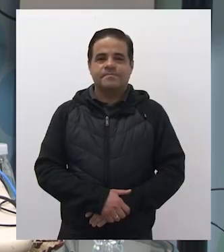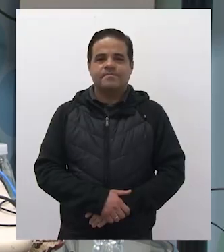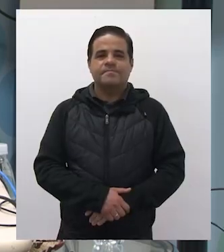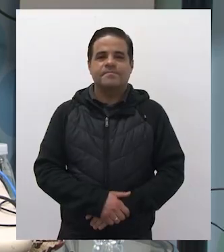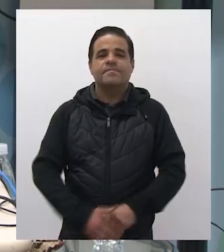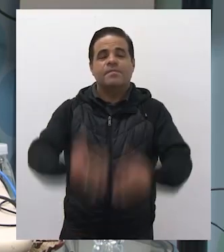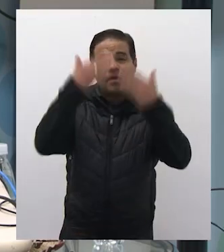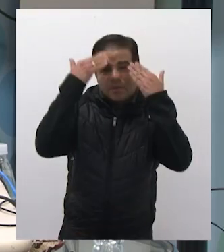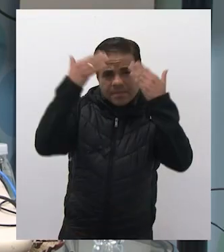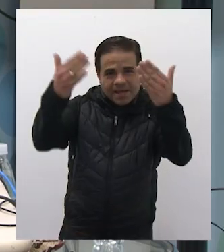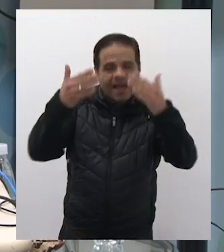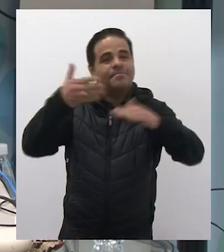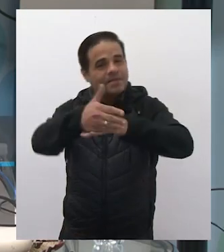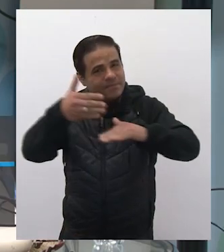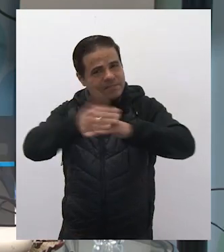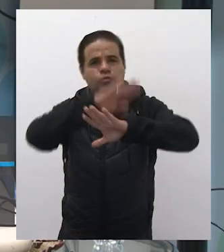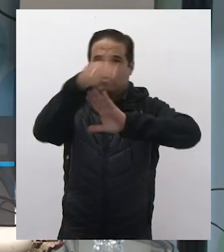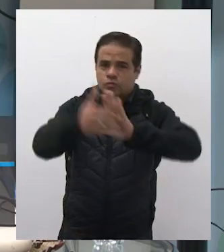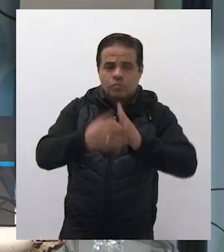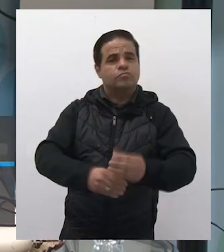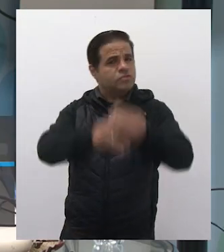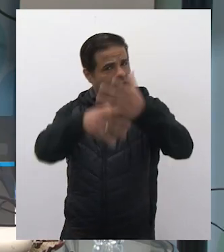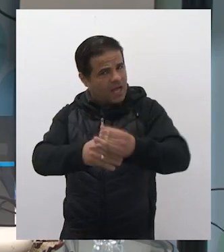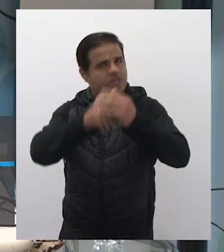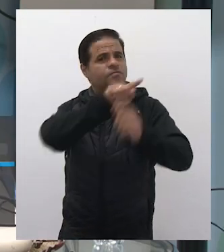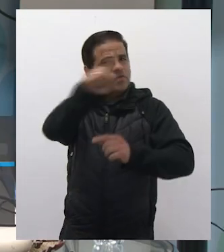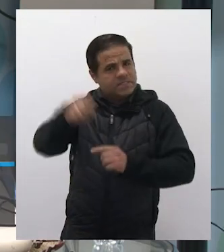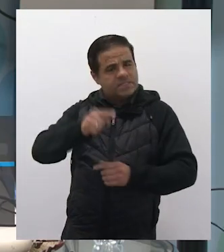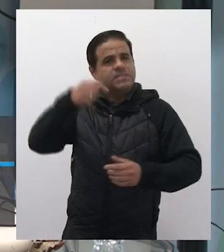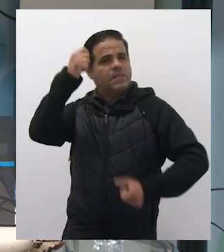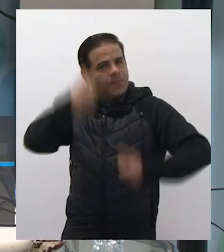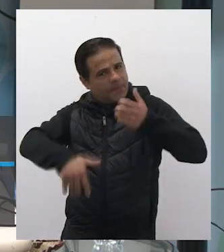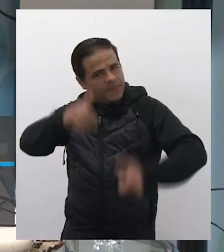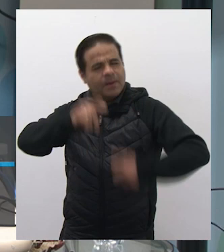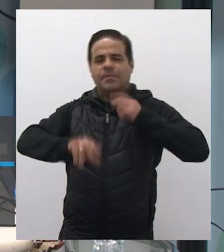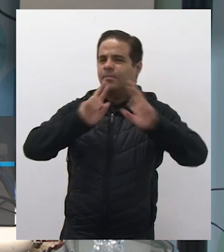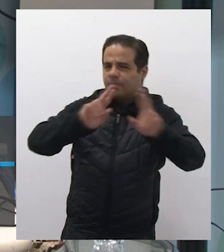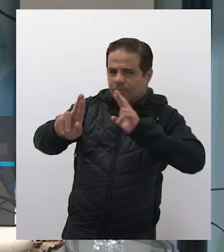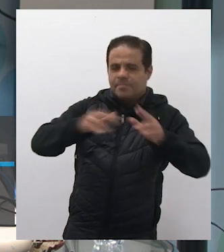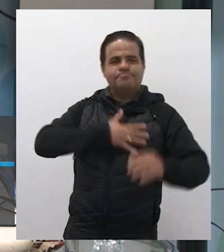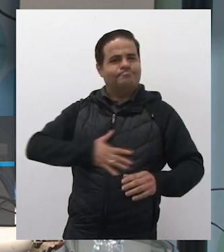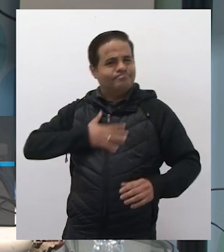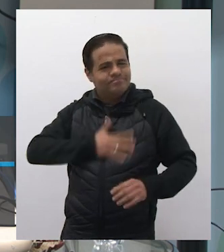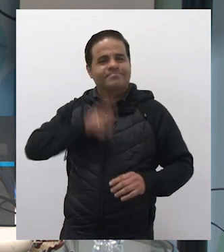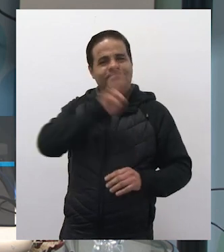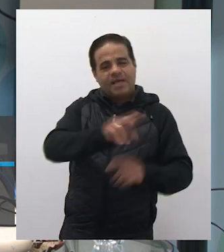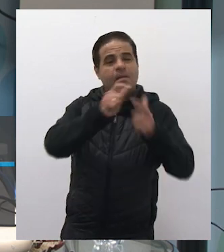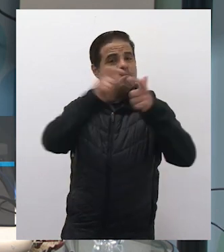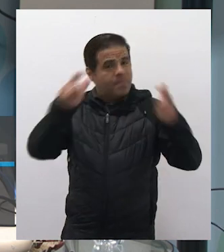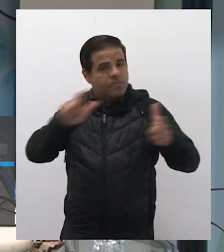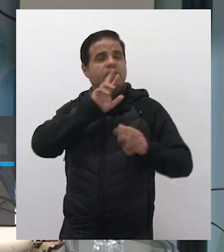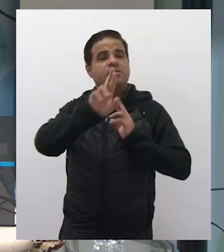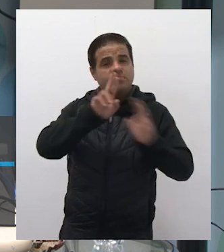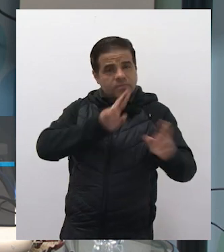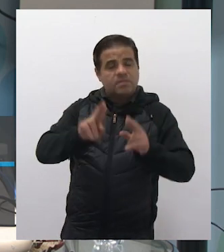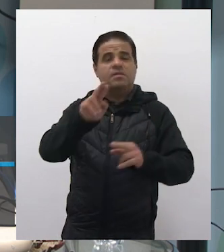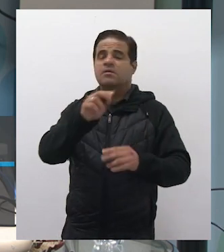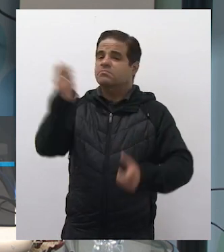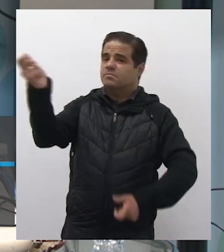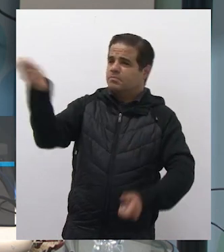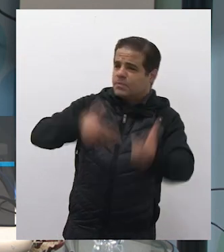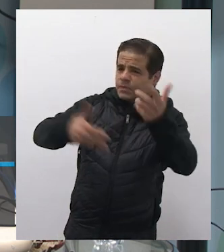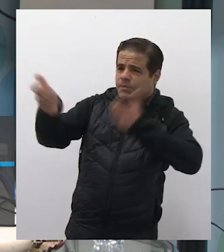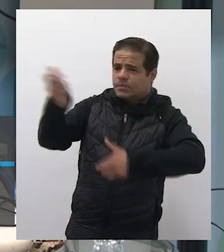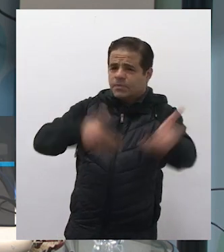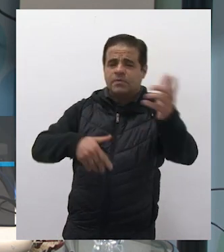Obrigada pela participação de vocês no chat. Vocês estão bem ativos aqui, estou gostando de ver. Olha, a maioria está dizendo aqui para a gente, Rodrigo,